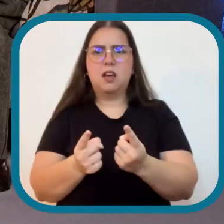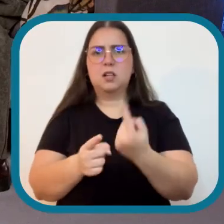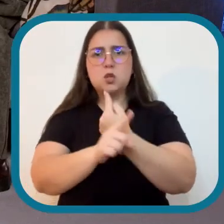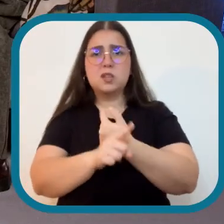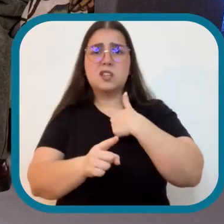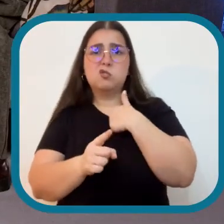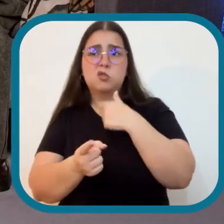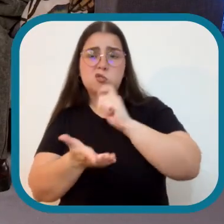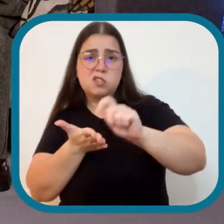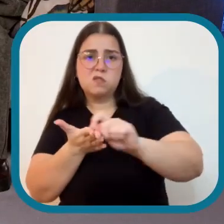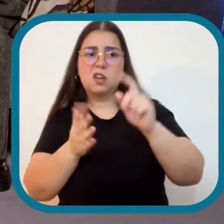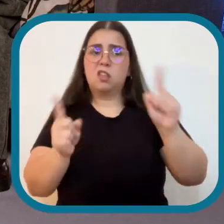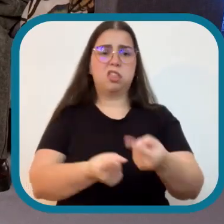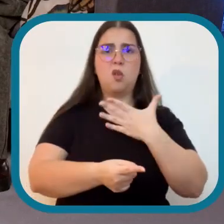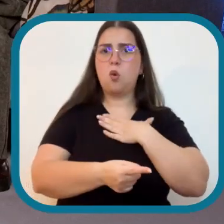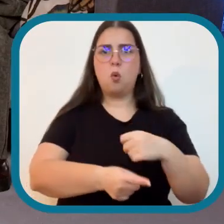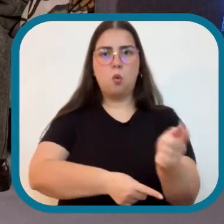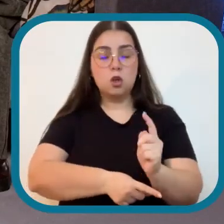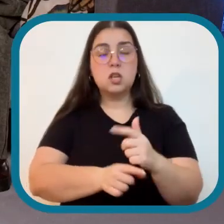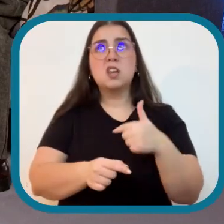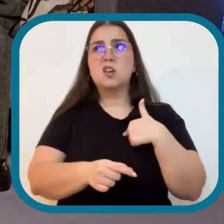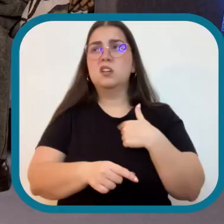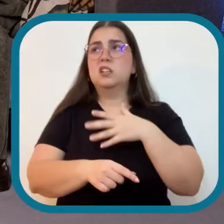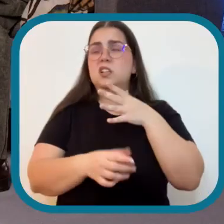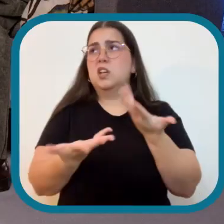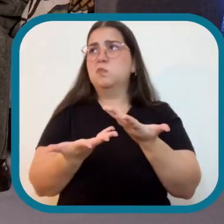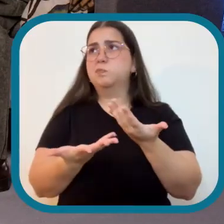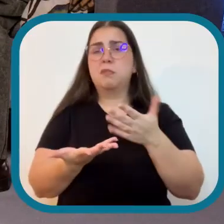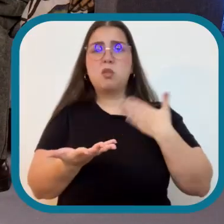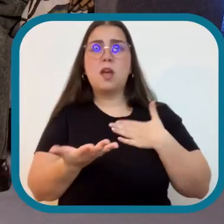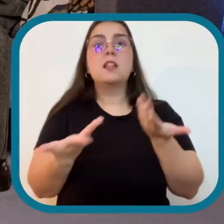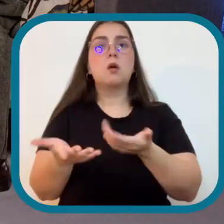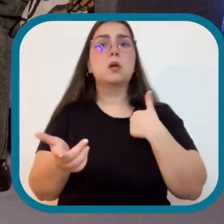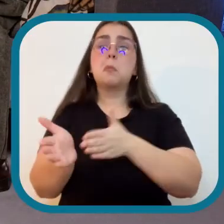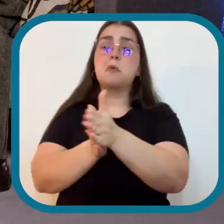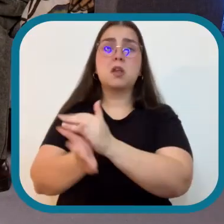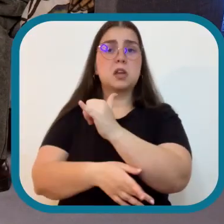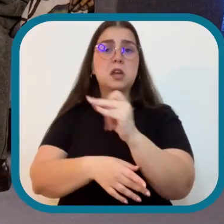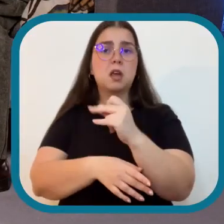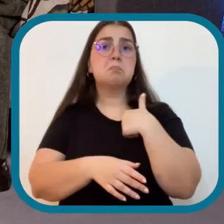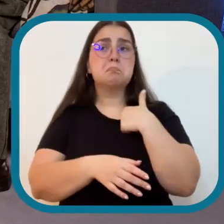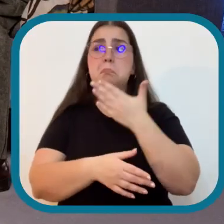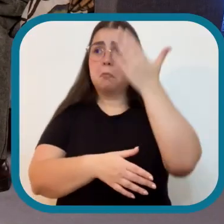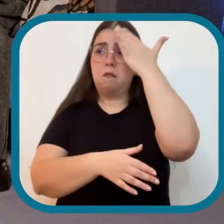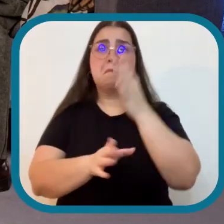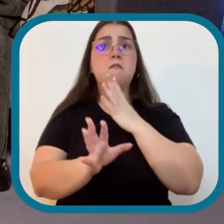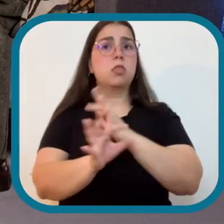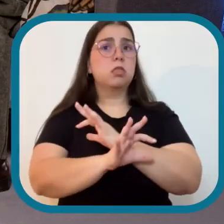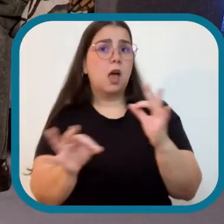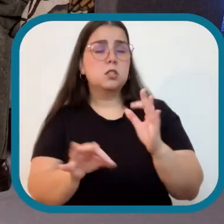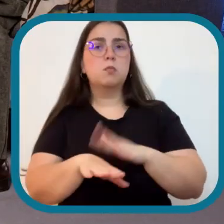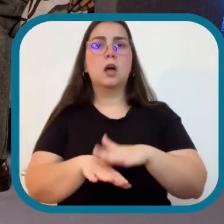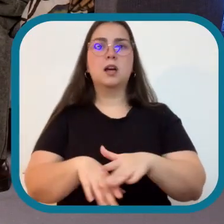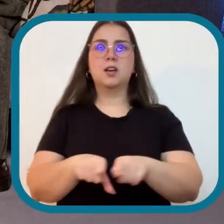escrevi. E como não me apetecia fazer, pensei, vou recorrer à inteligência artificial. E achei fantástico porque